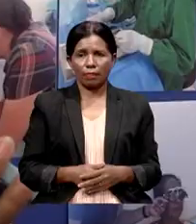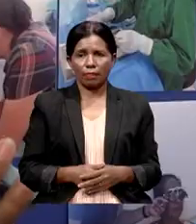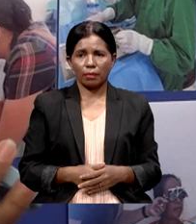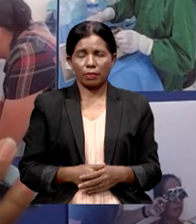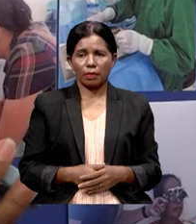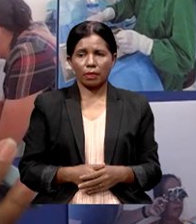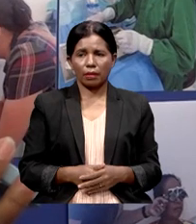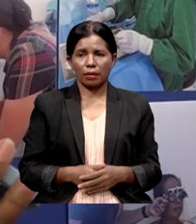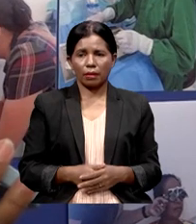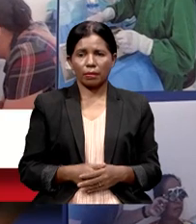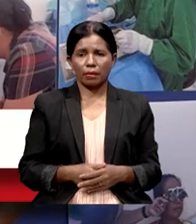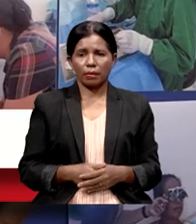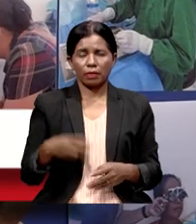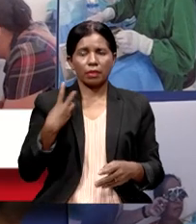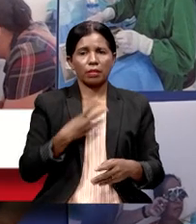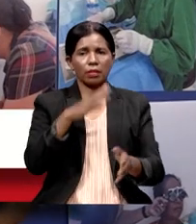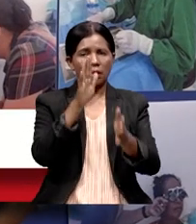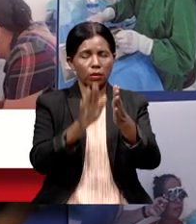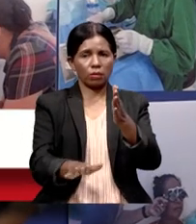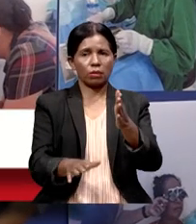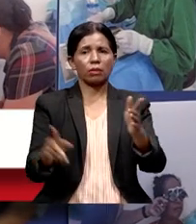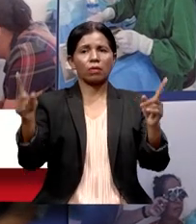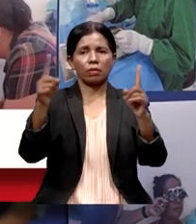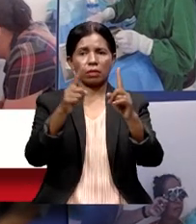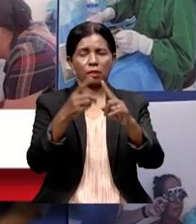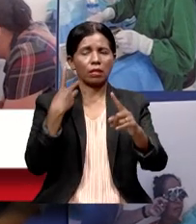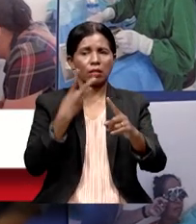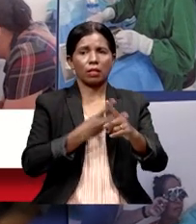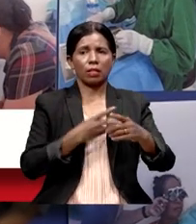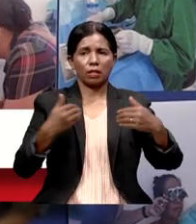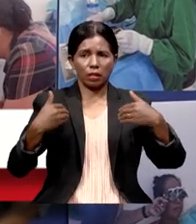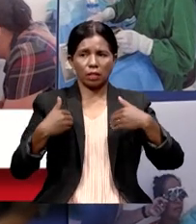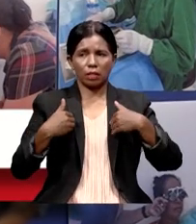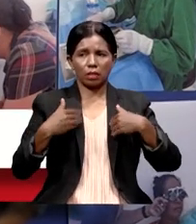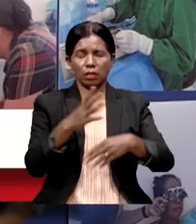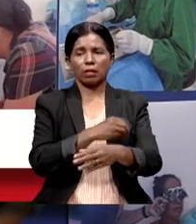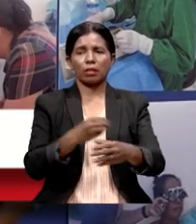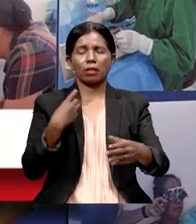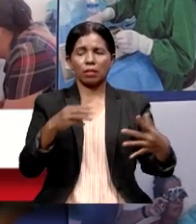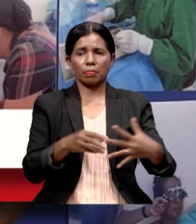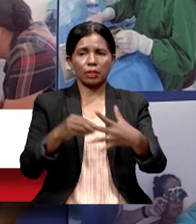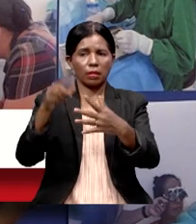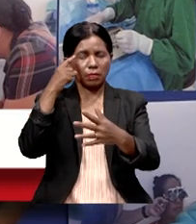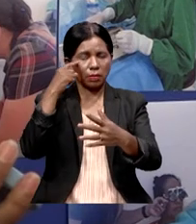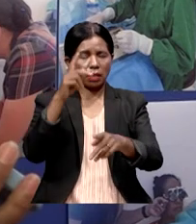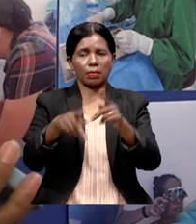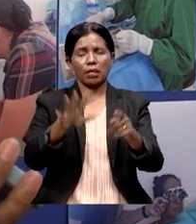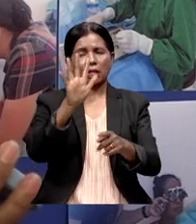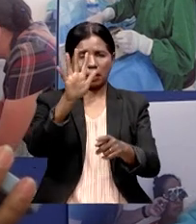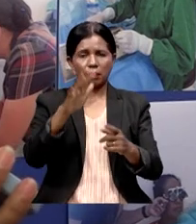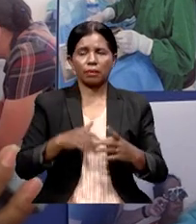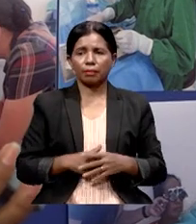se menos teves, ita, ita oftalmologista ou especialista matan foi na Lima,